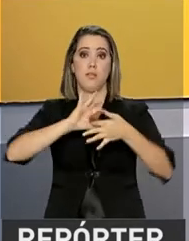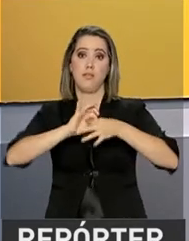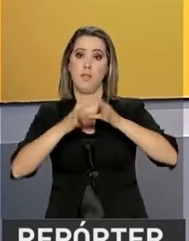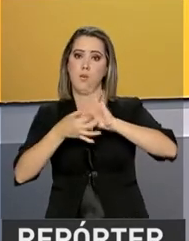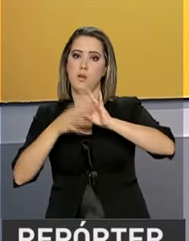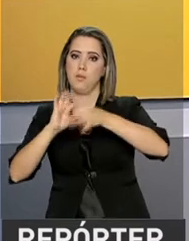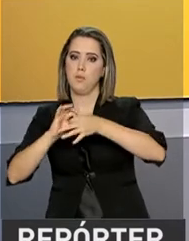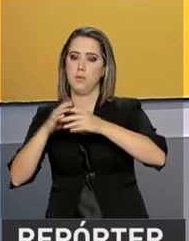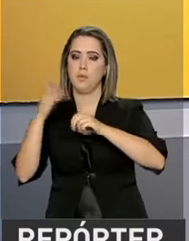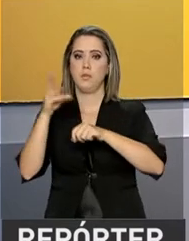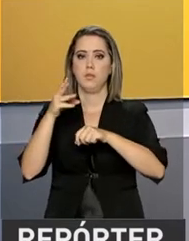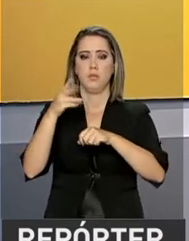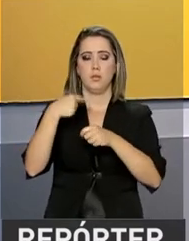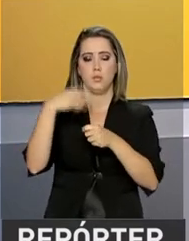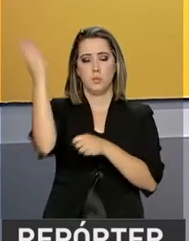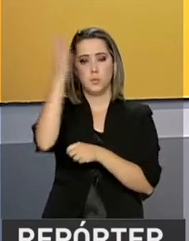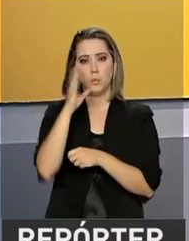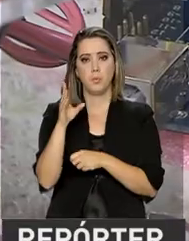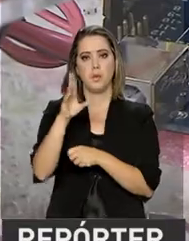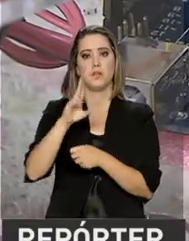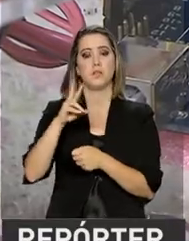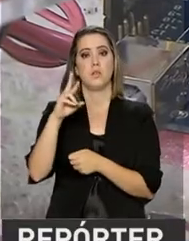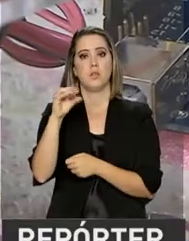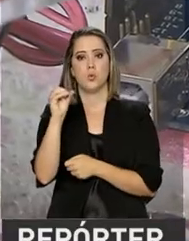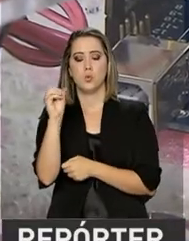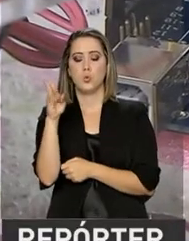Olimpíada Brasileira de Robótica.